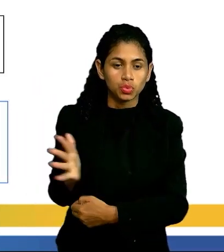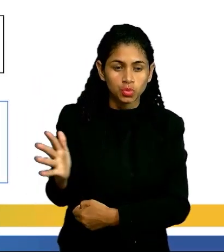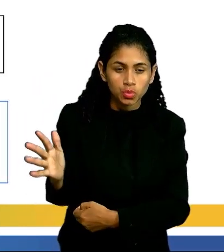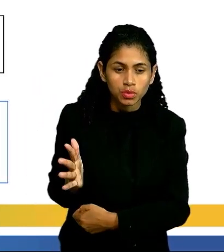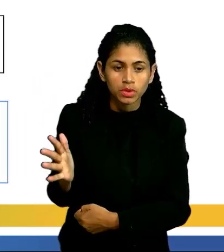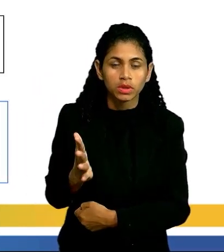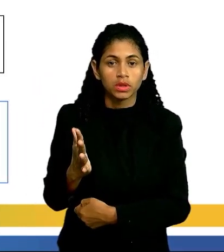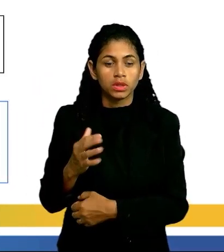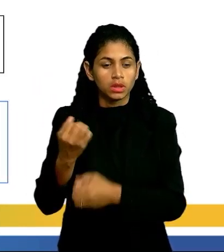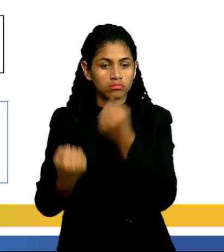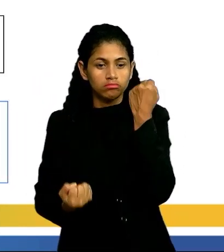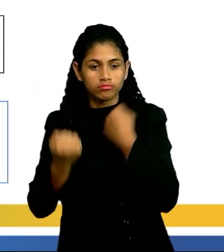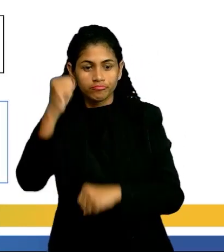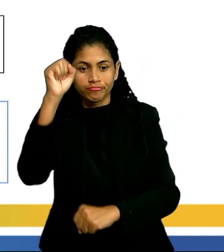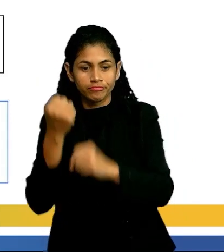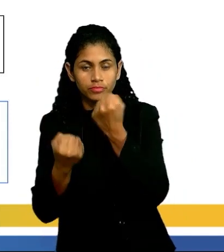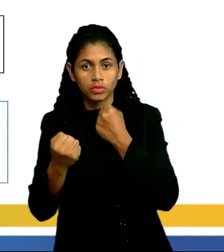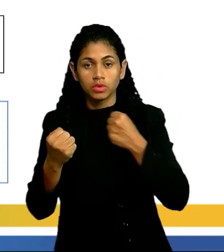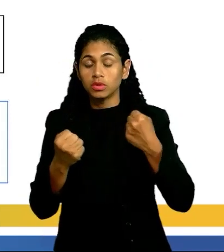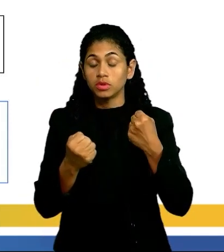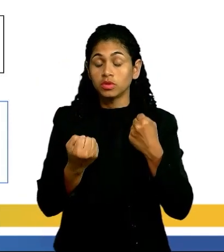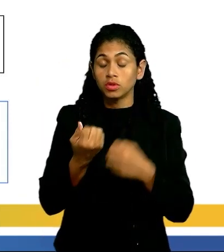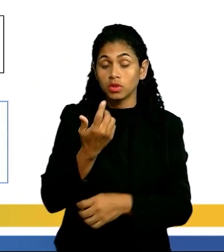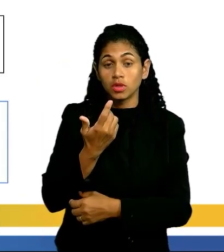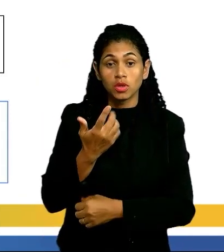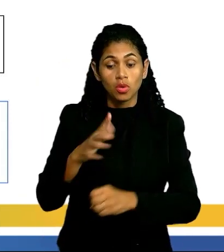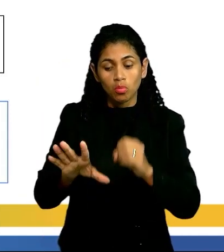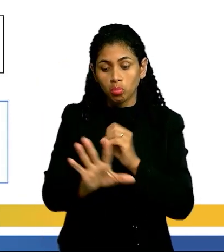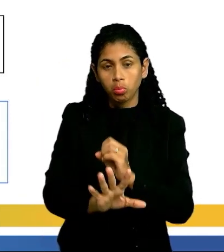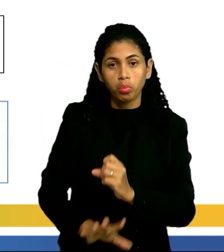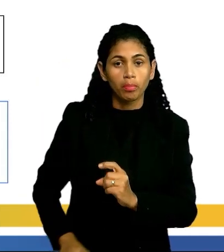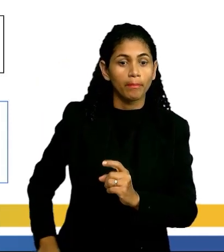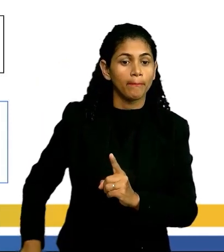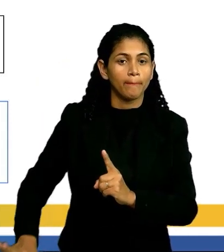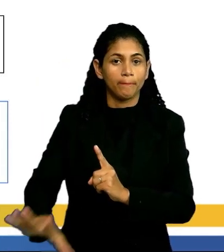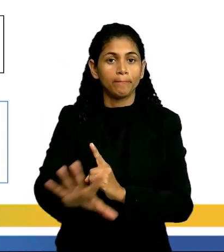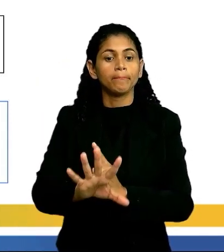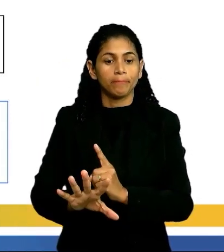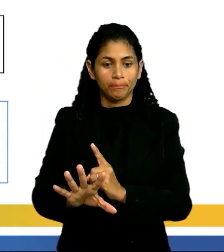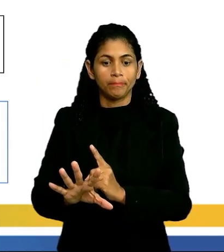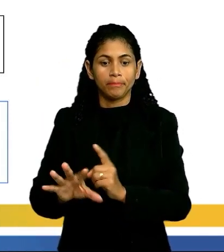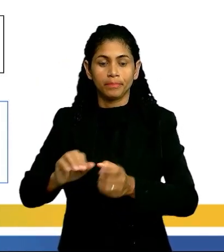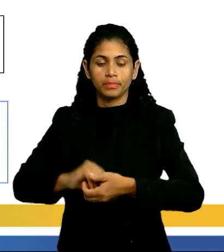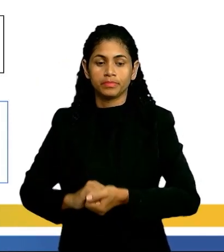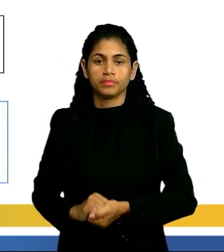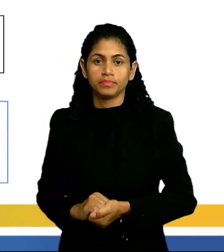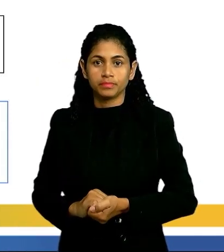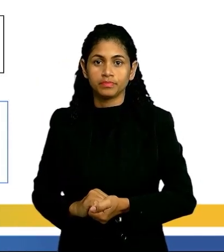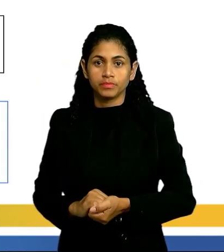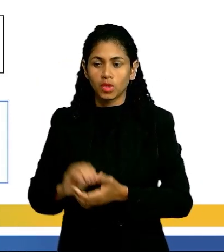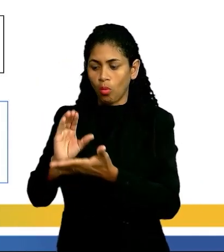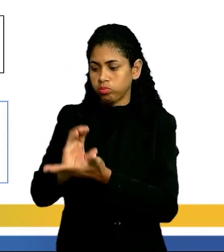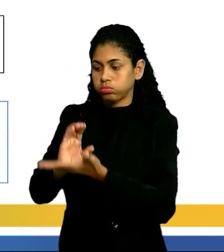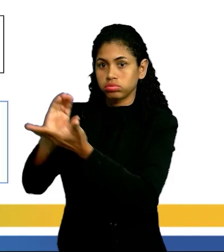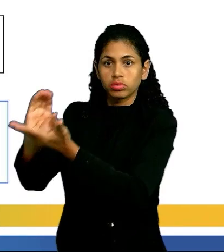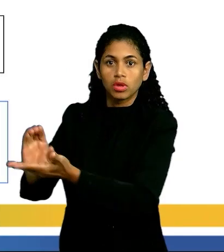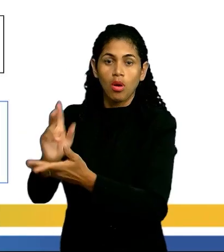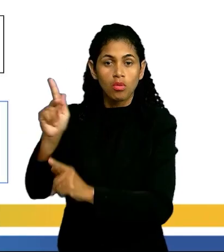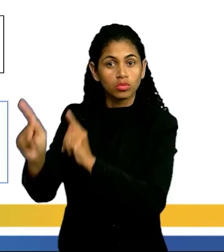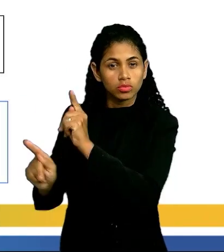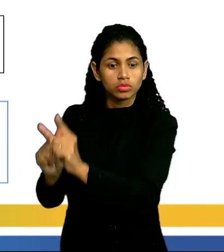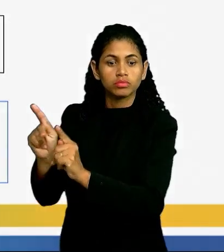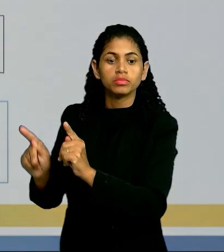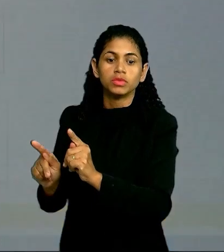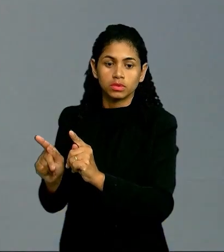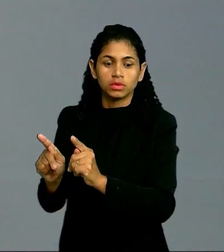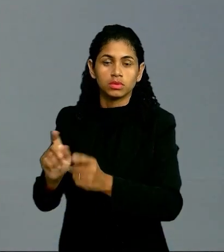Hitler, o Mussolini e esses demais, como também vão financiar os seus projetos, né? Vão apoiar e vão